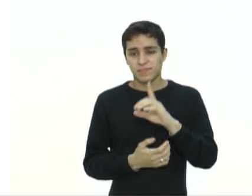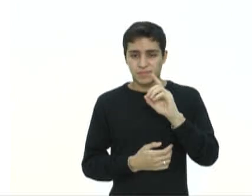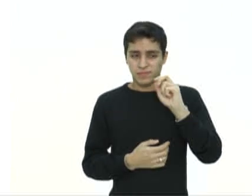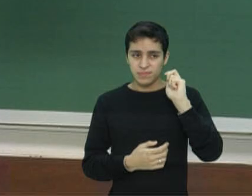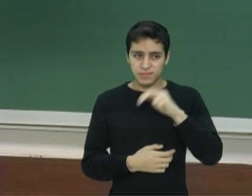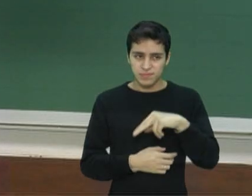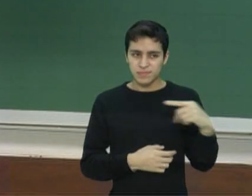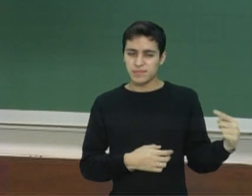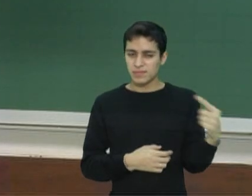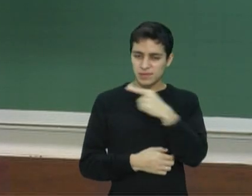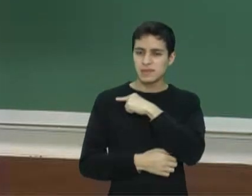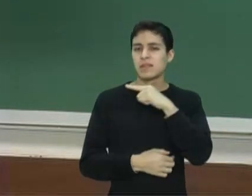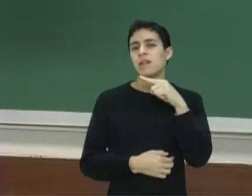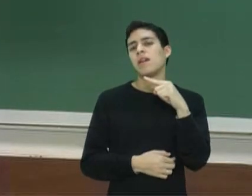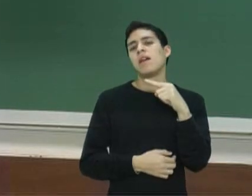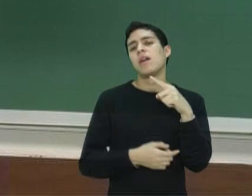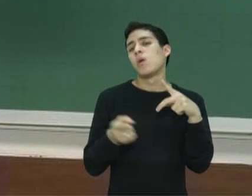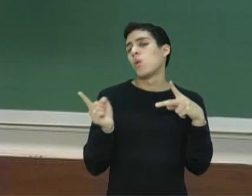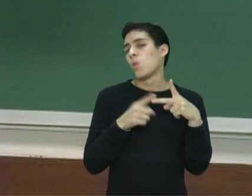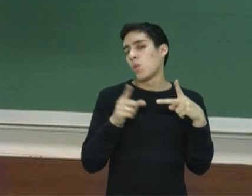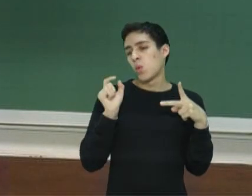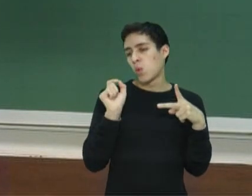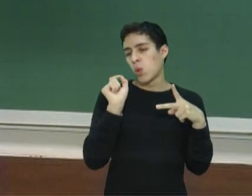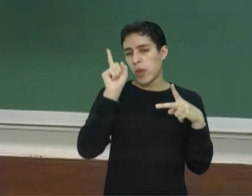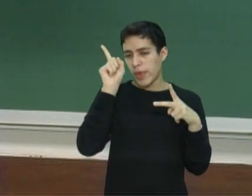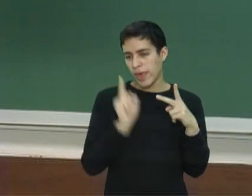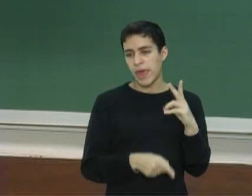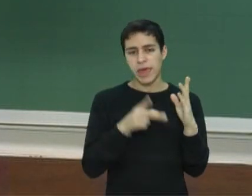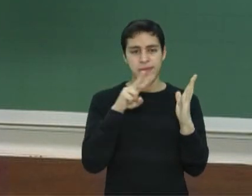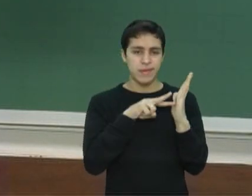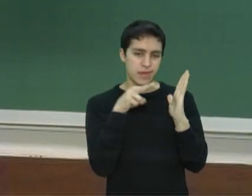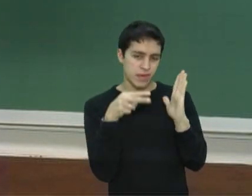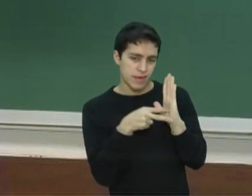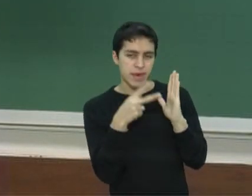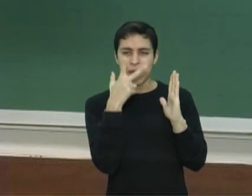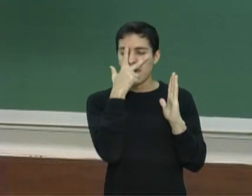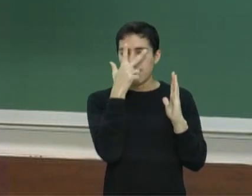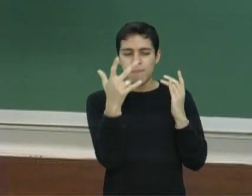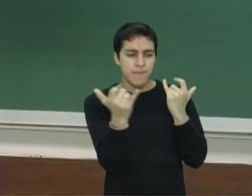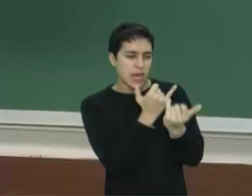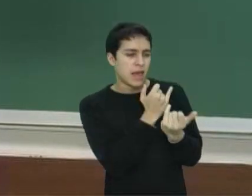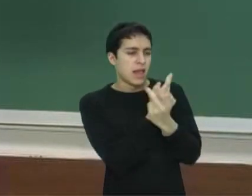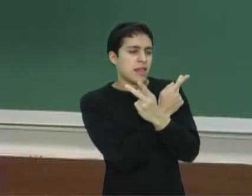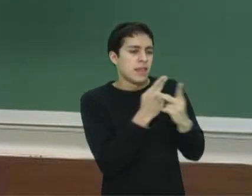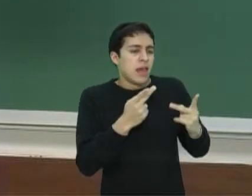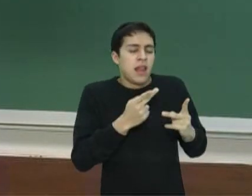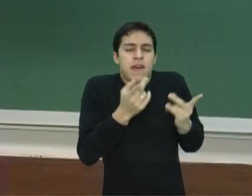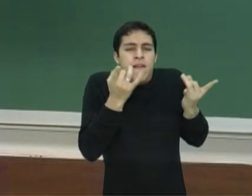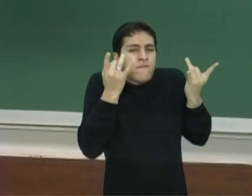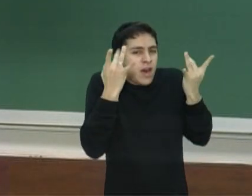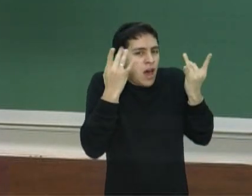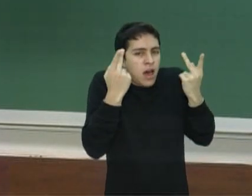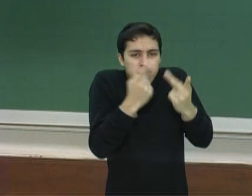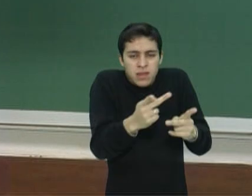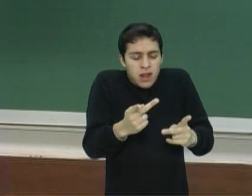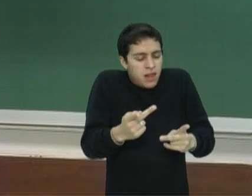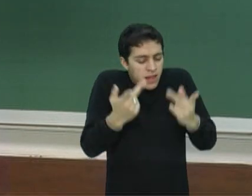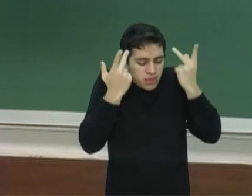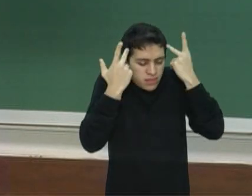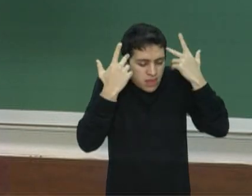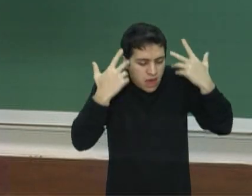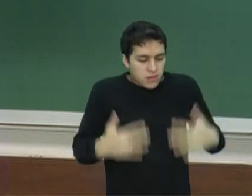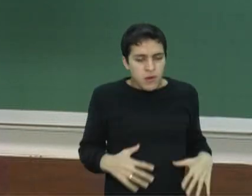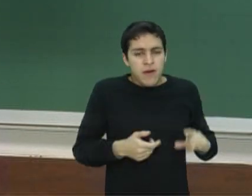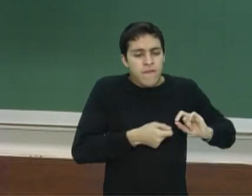Dom aqui, no segundo caso aqui, utilizado como algo que é natural, uma facilidade natural que uma pessoa